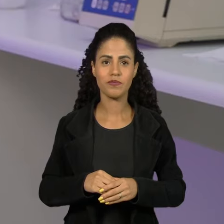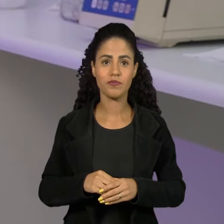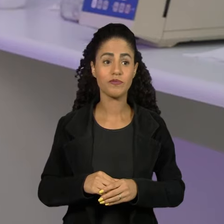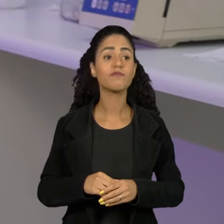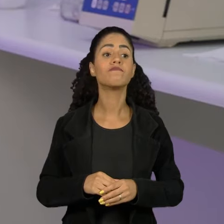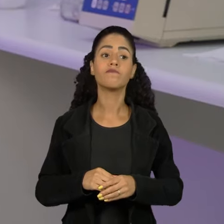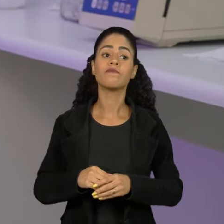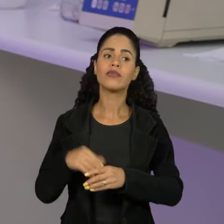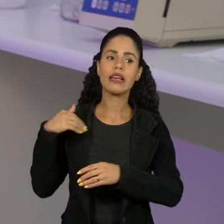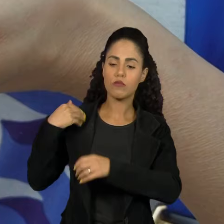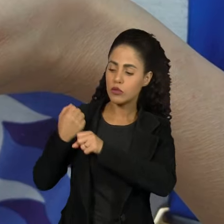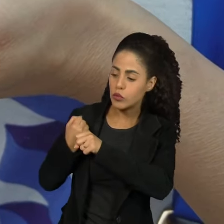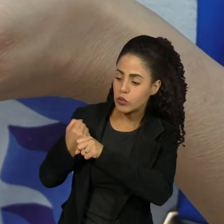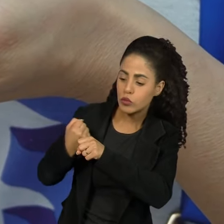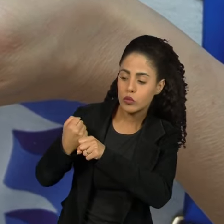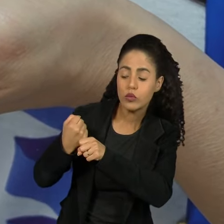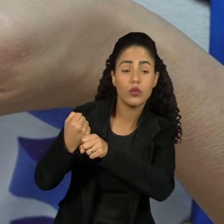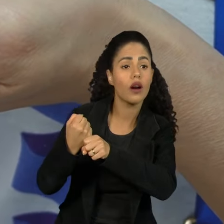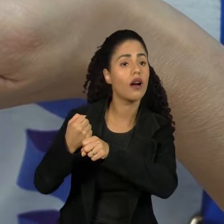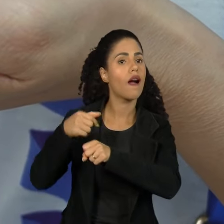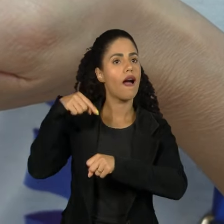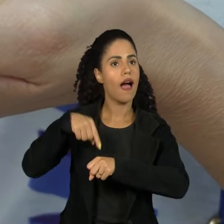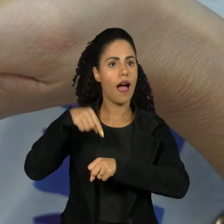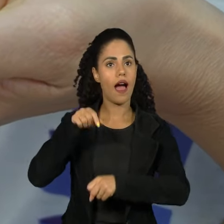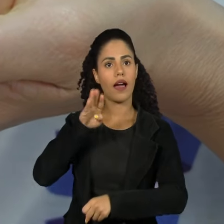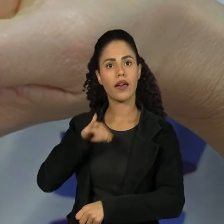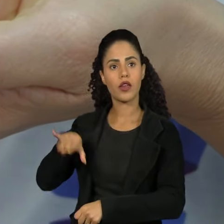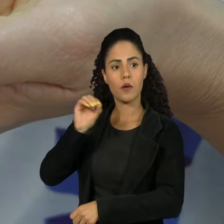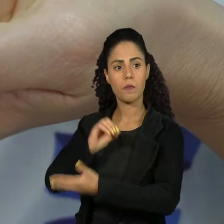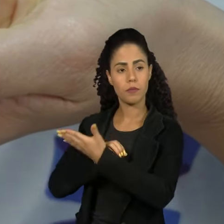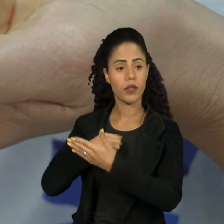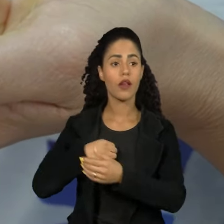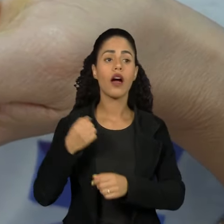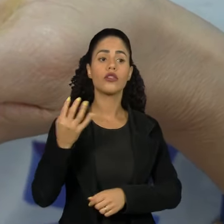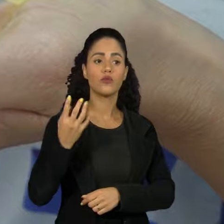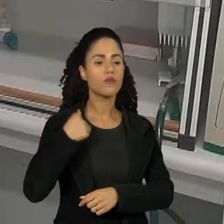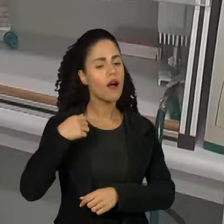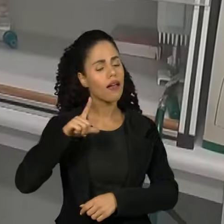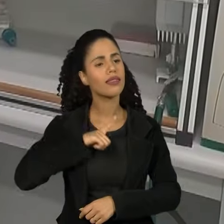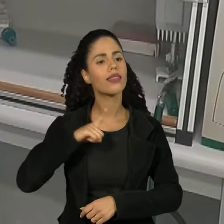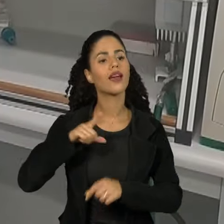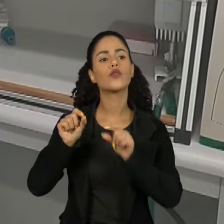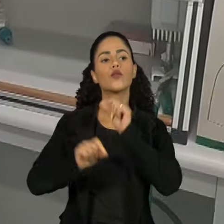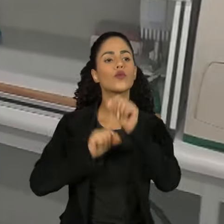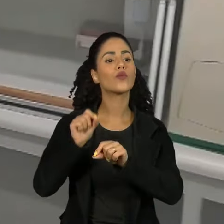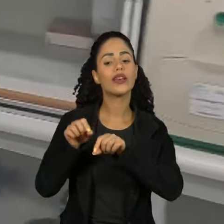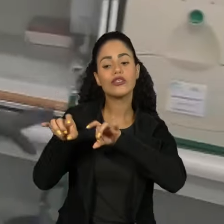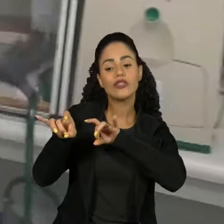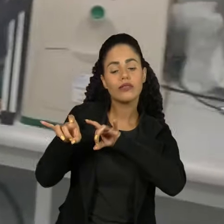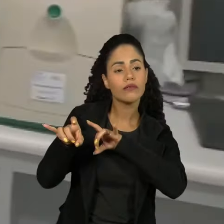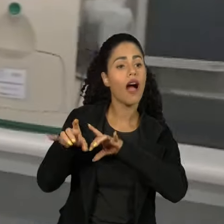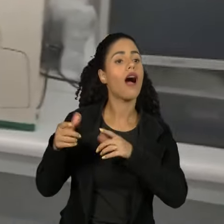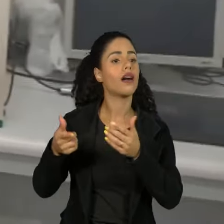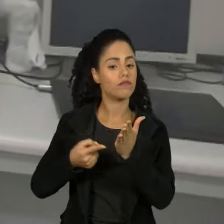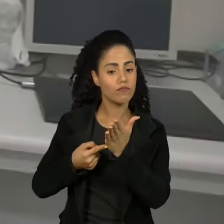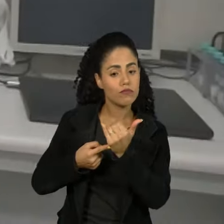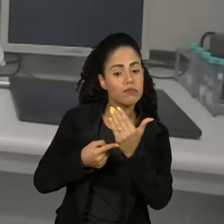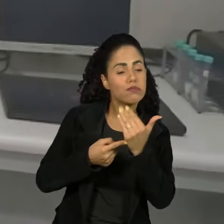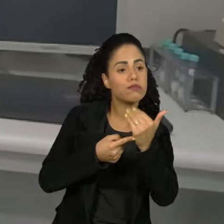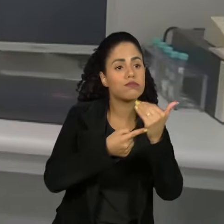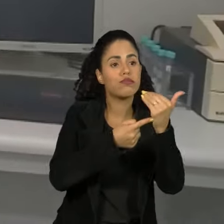Falando um pouco só da BioLinker, a gente é uma plataforma tecnológica, né, para